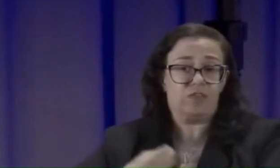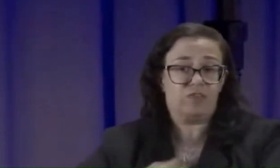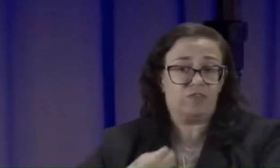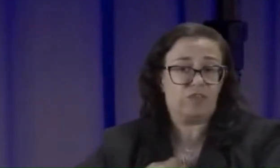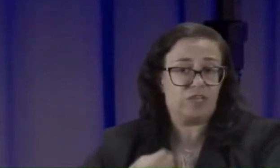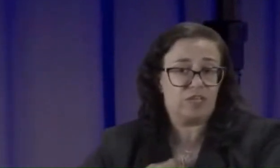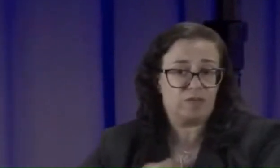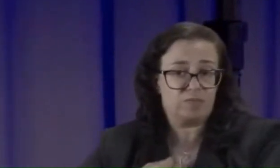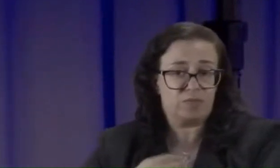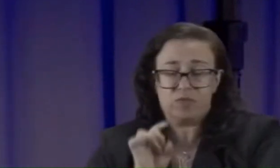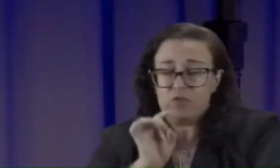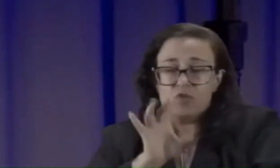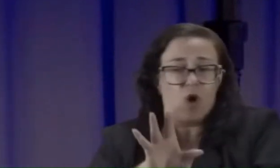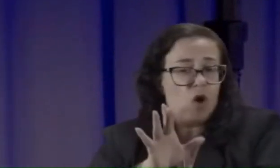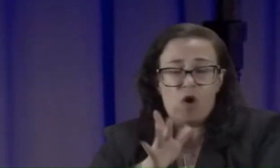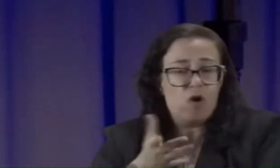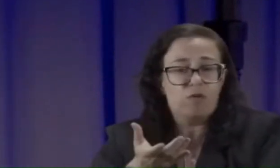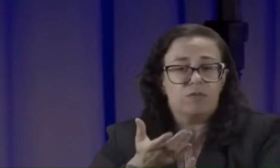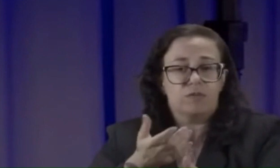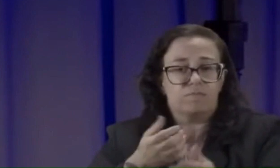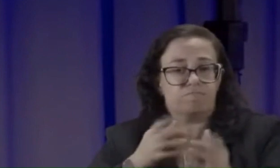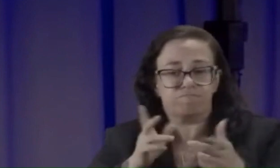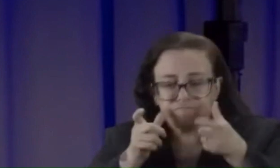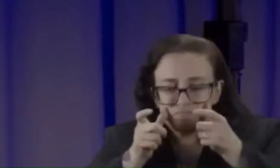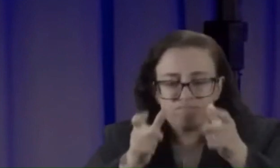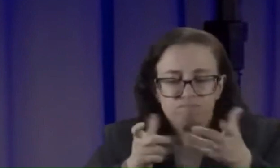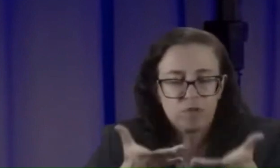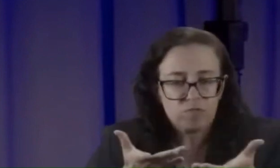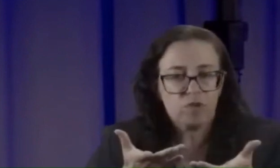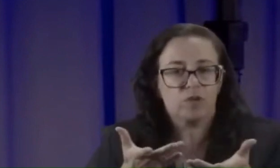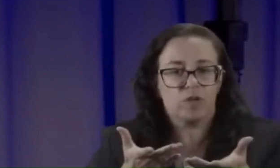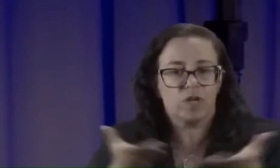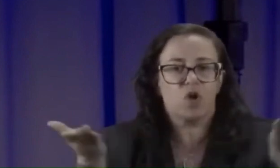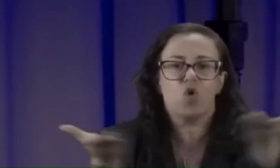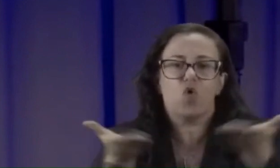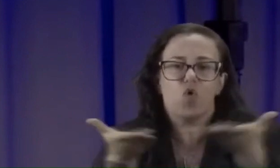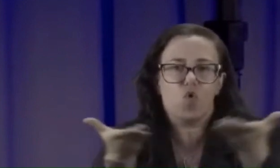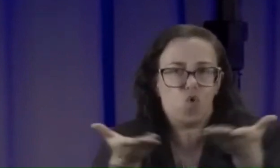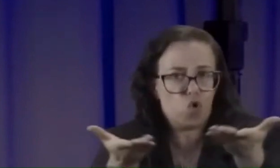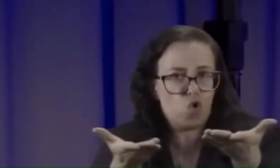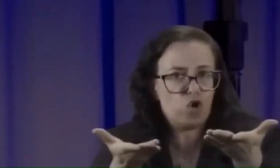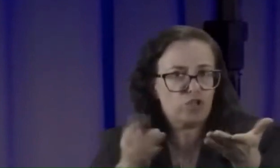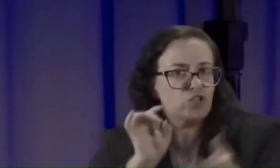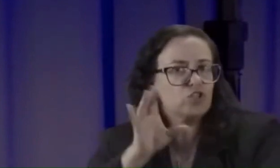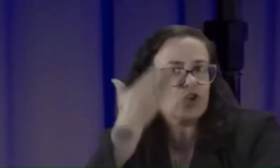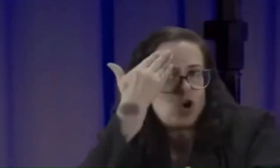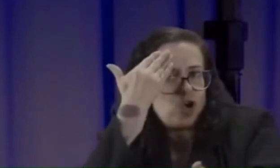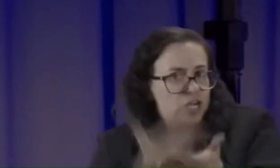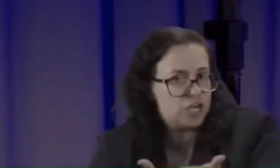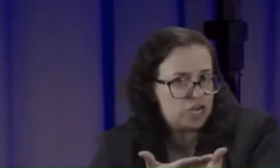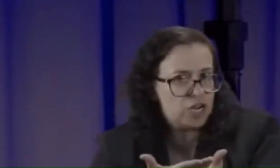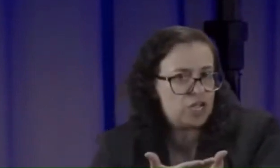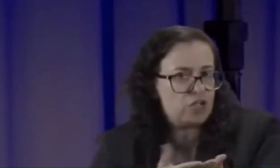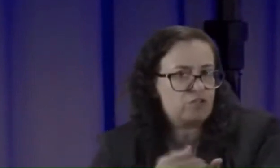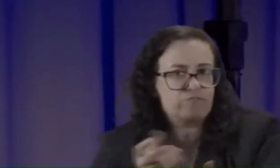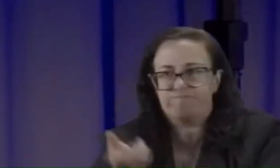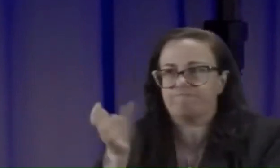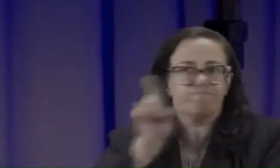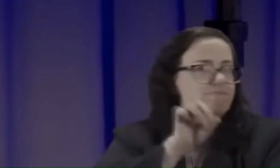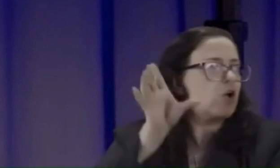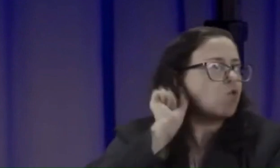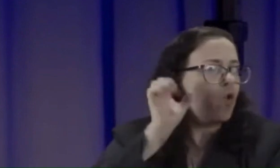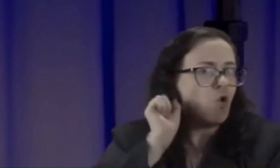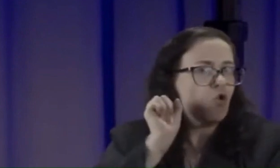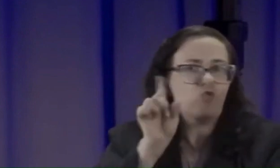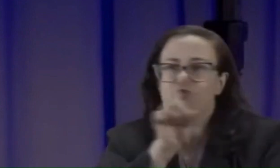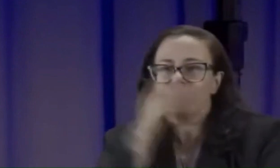que posso tocar. Agora não. Eu somente creio no que não ouço, não vejo,